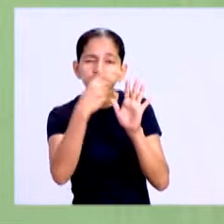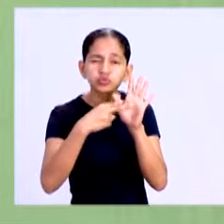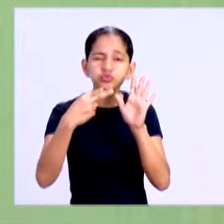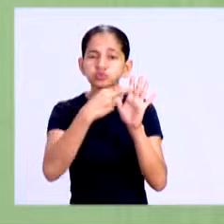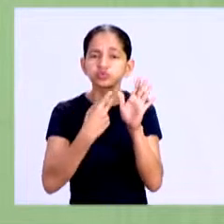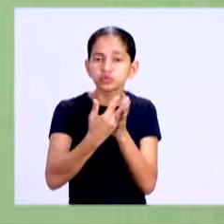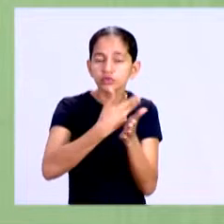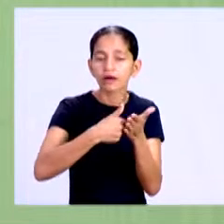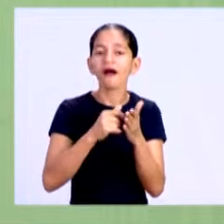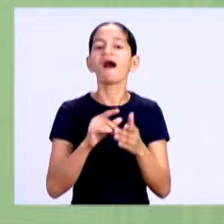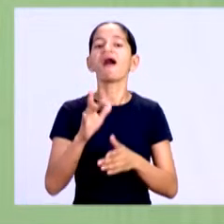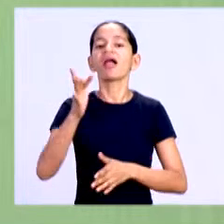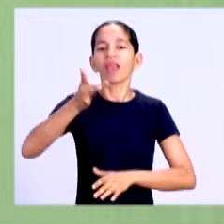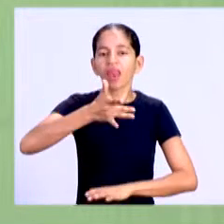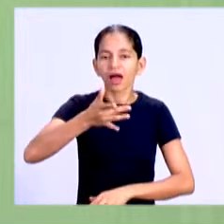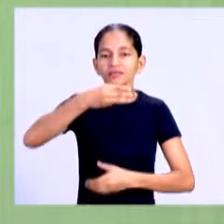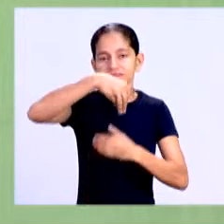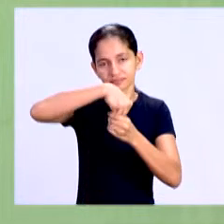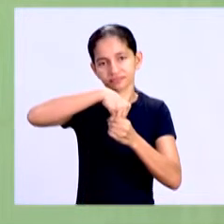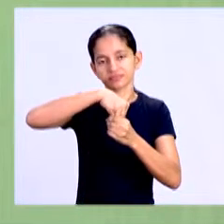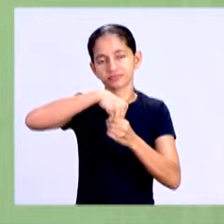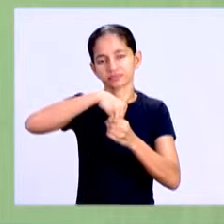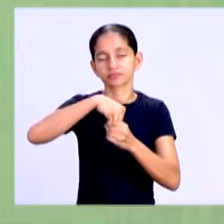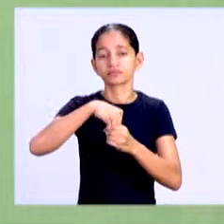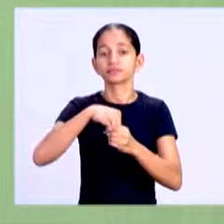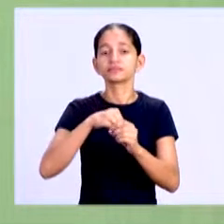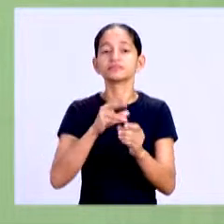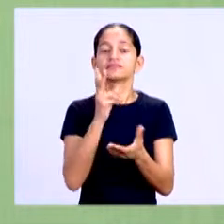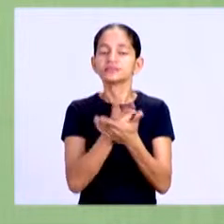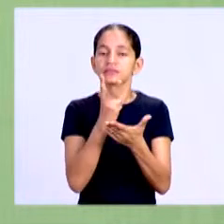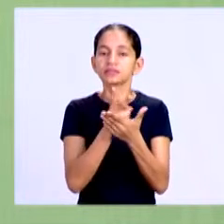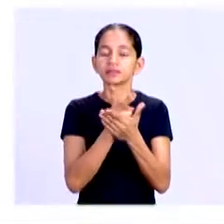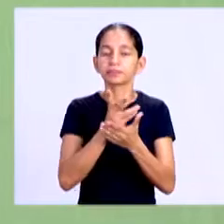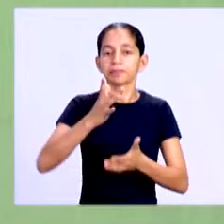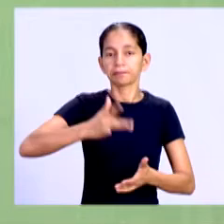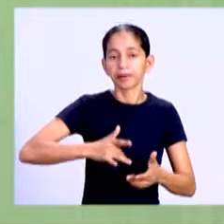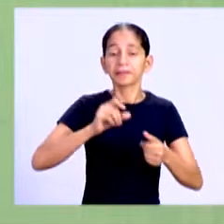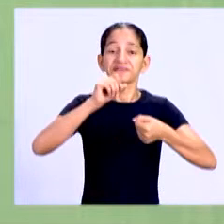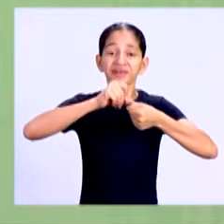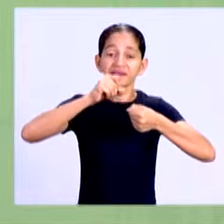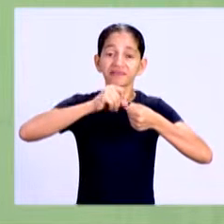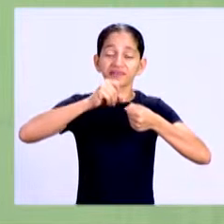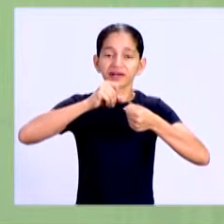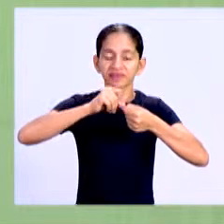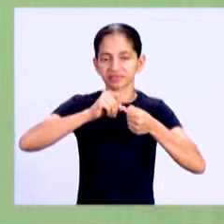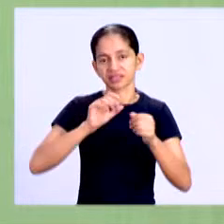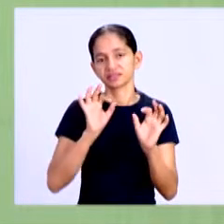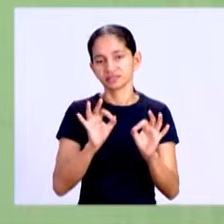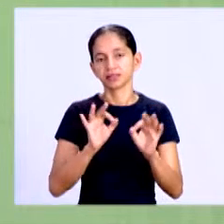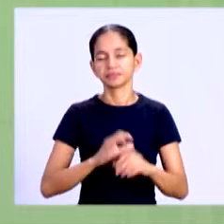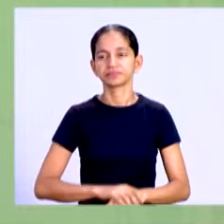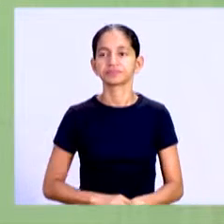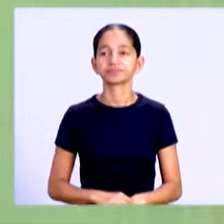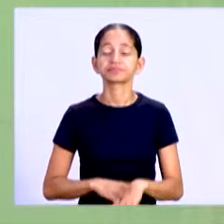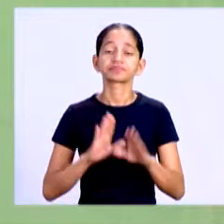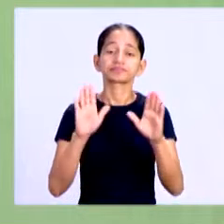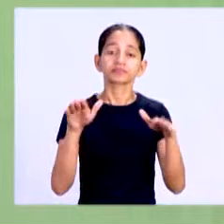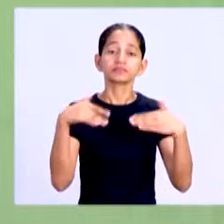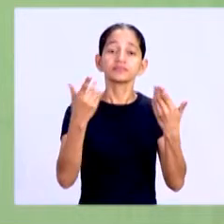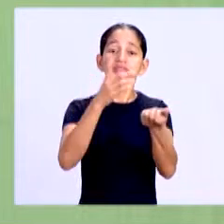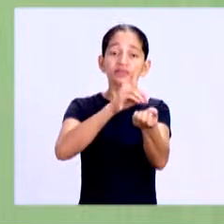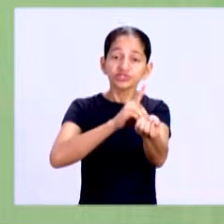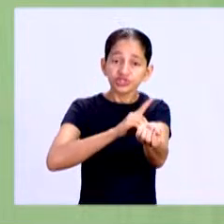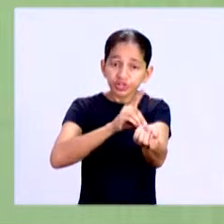a insulina, né? Que fica na parte que o pâncreas produz ela. E aí, o que é a diabetes?